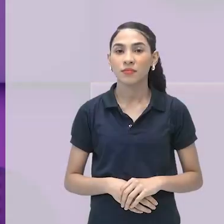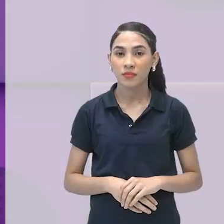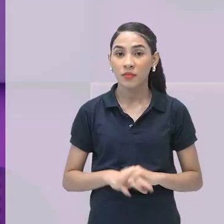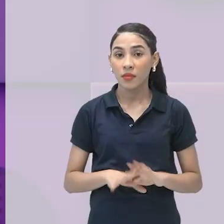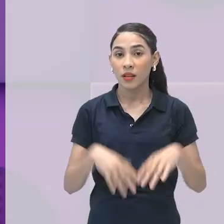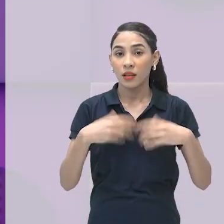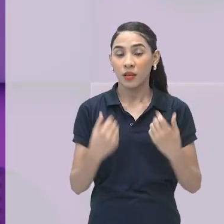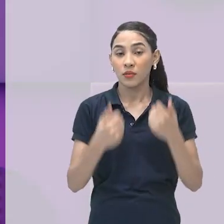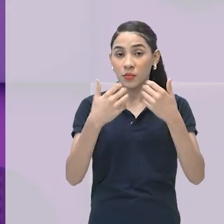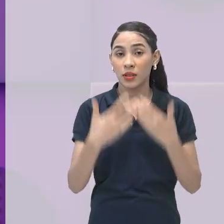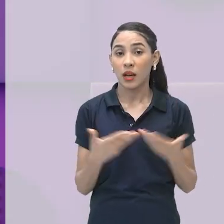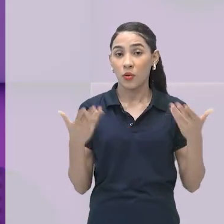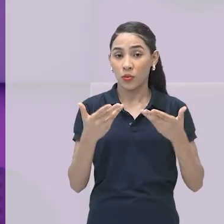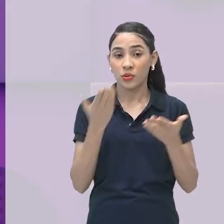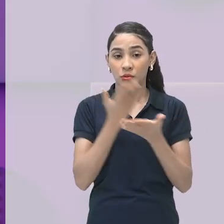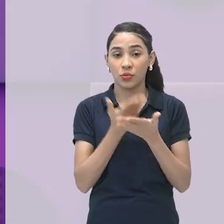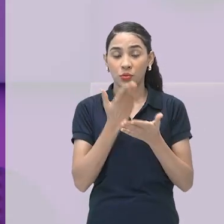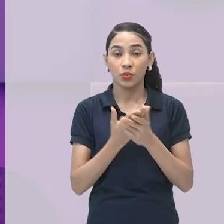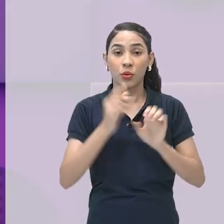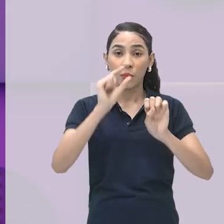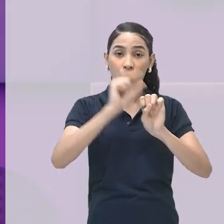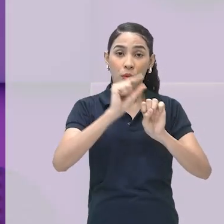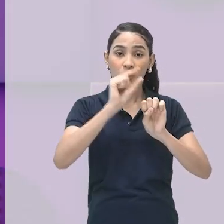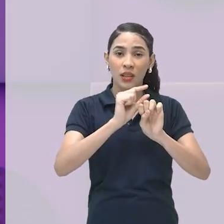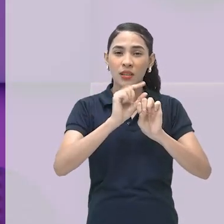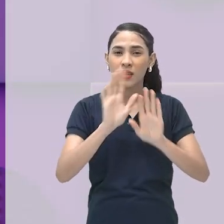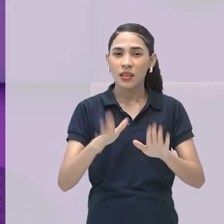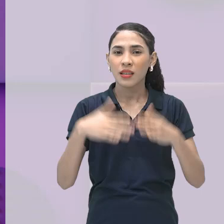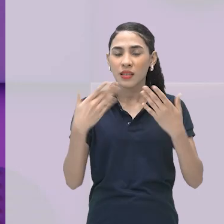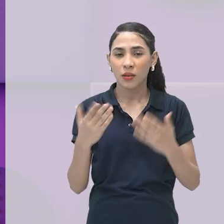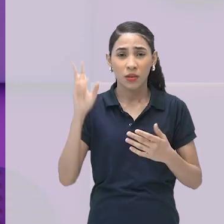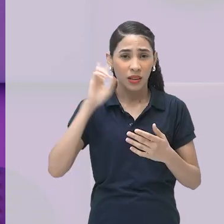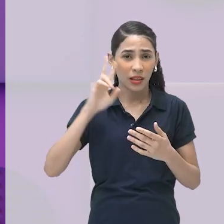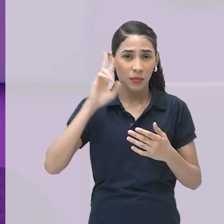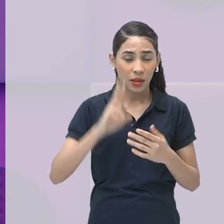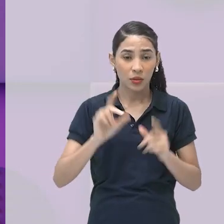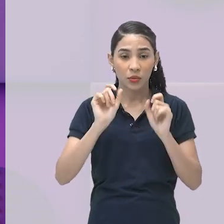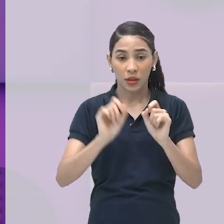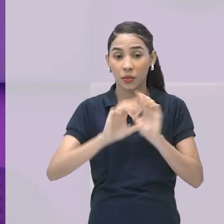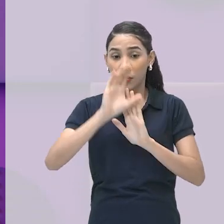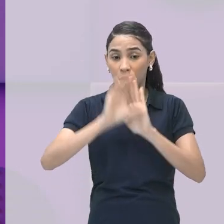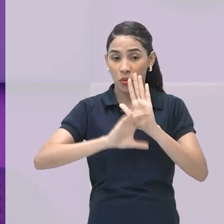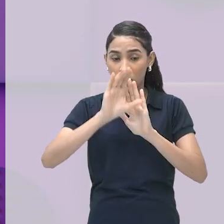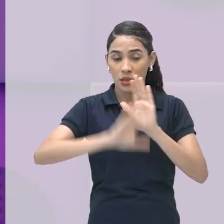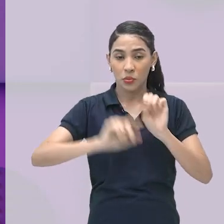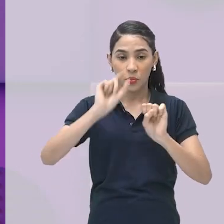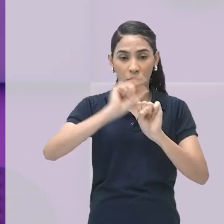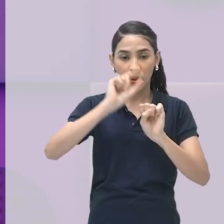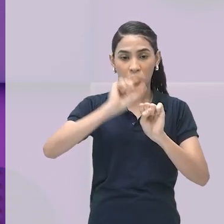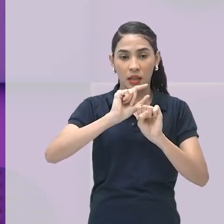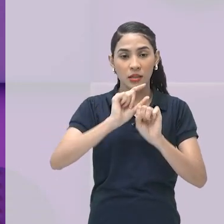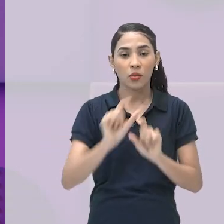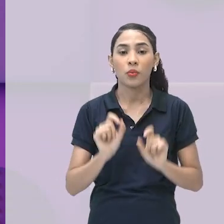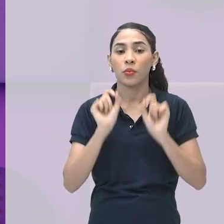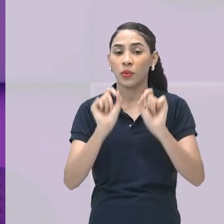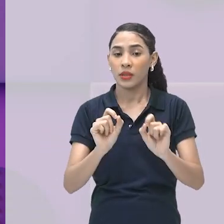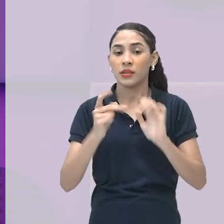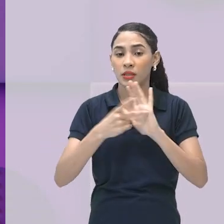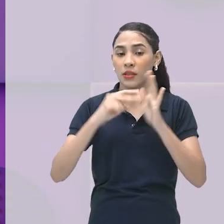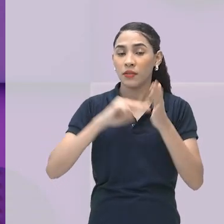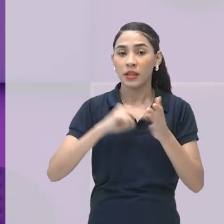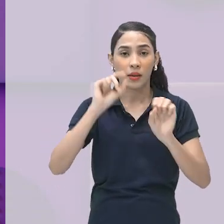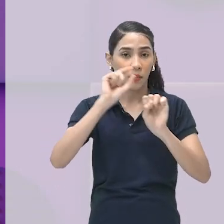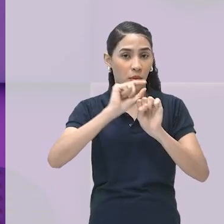Vamos falar sobre potência. E aí, vamos começar recordando a definição de potência. O que é que significa